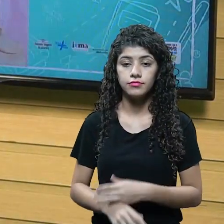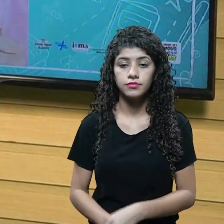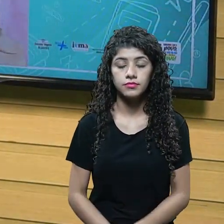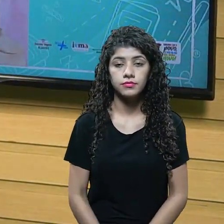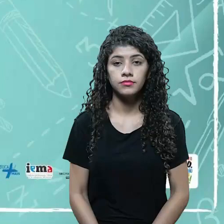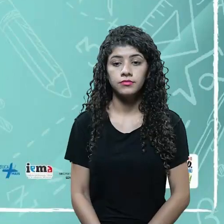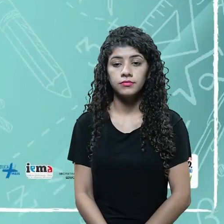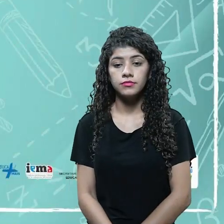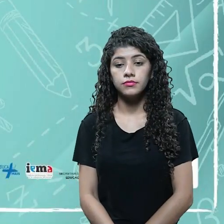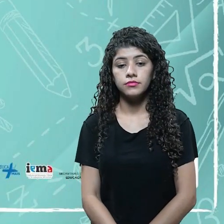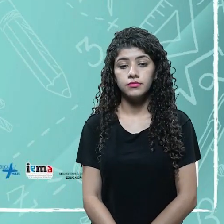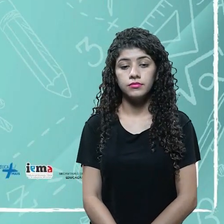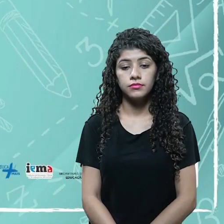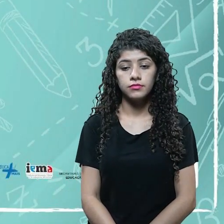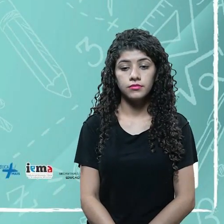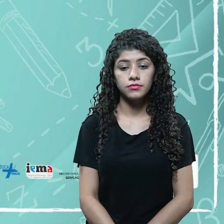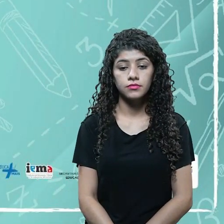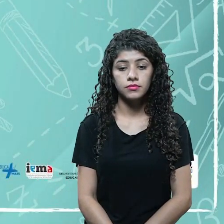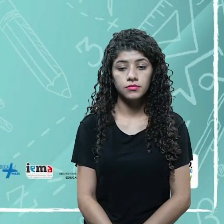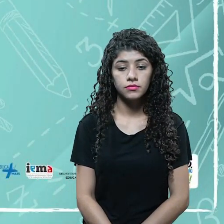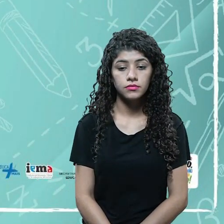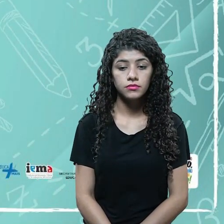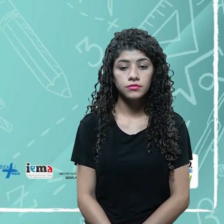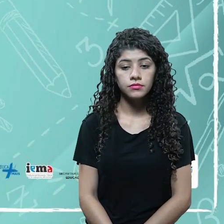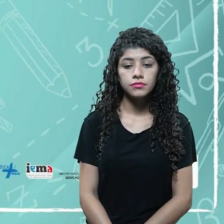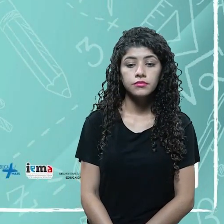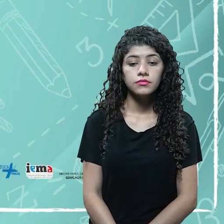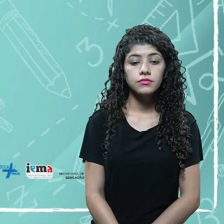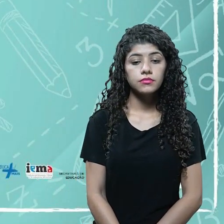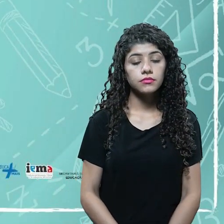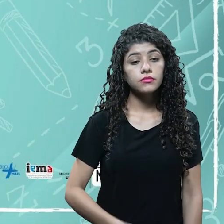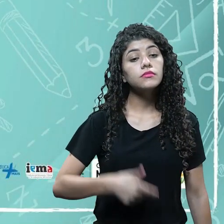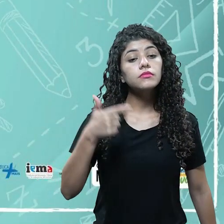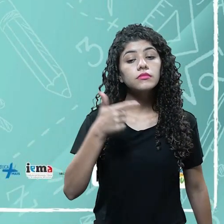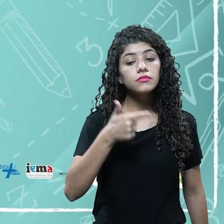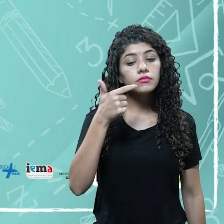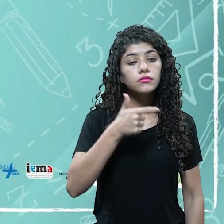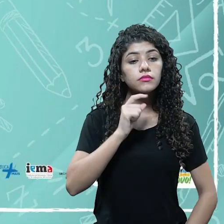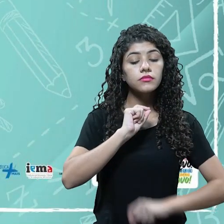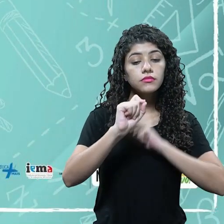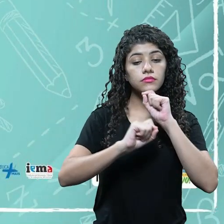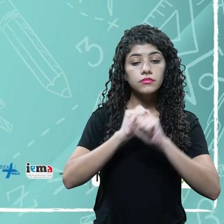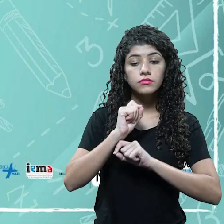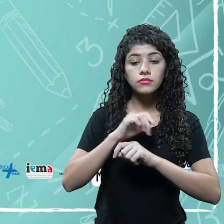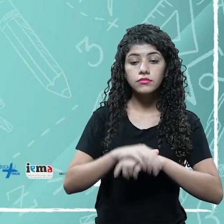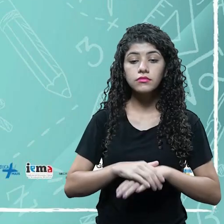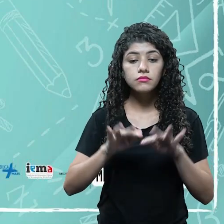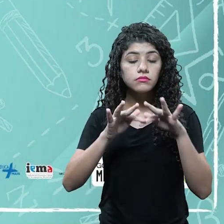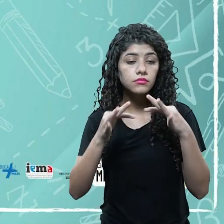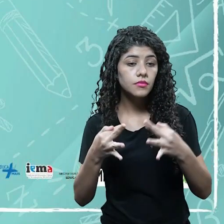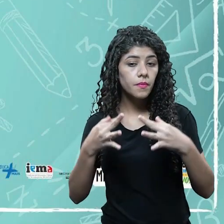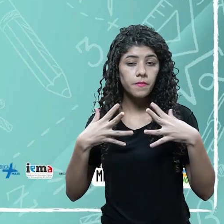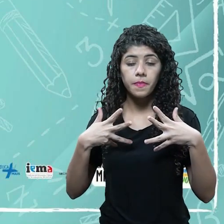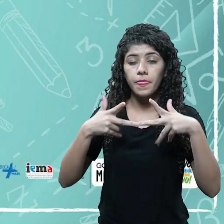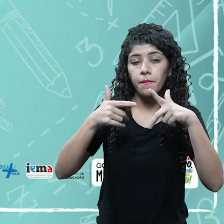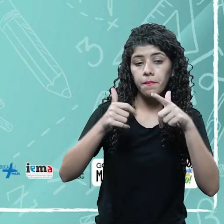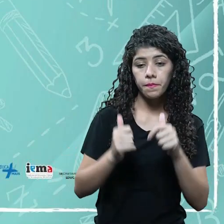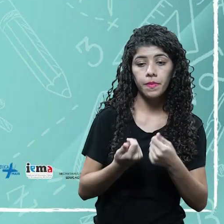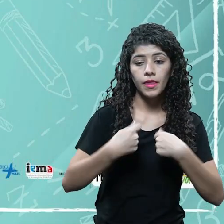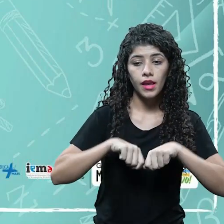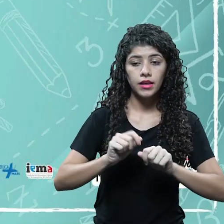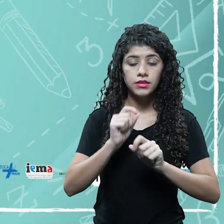ok? Terceiro ponto, ó, utiliza a simplicidade. O que que diz? Ó? Nem toda campanha de guerrilha precisa